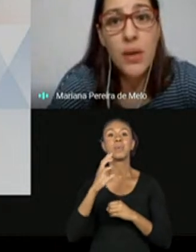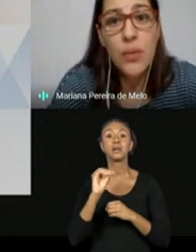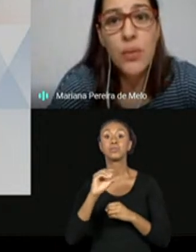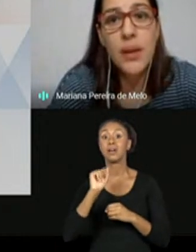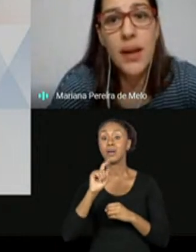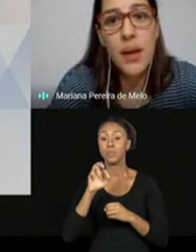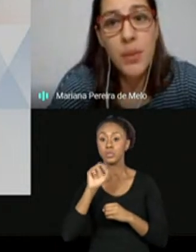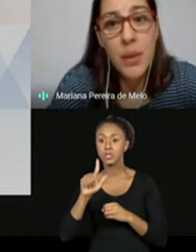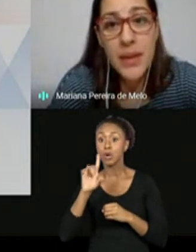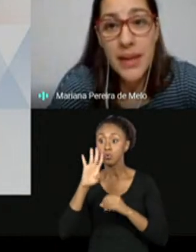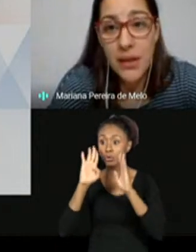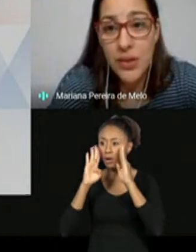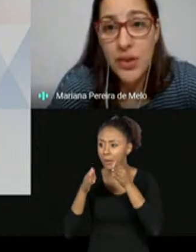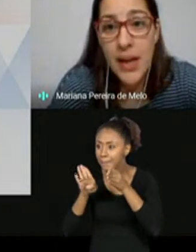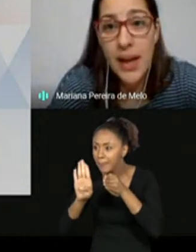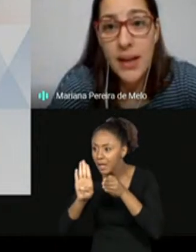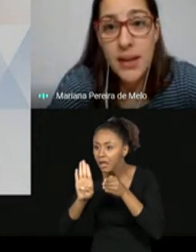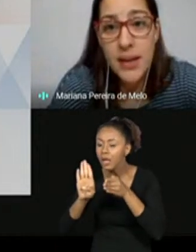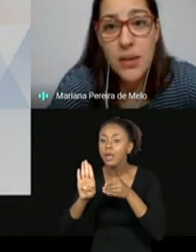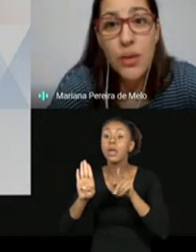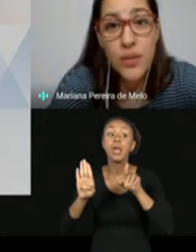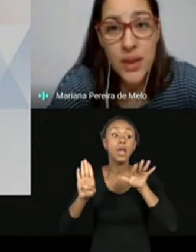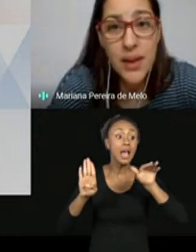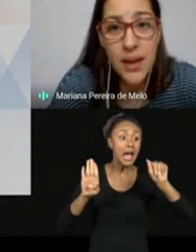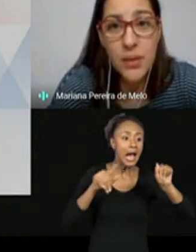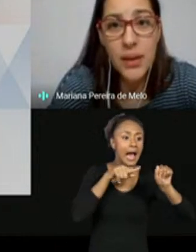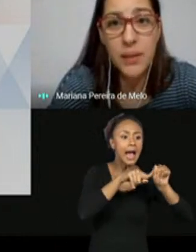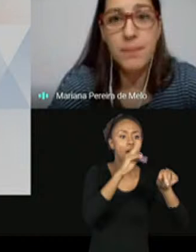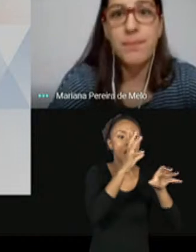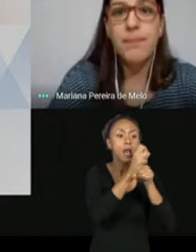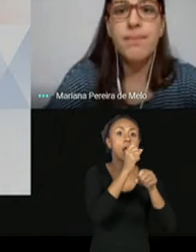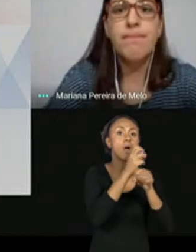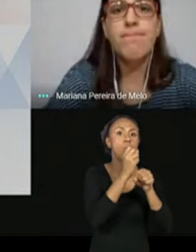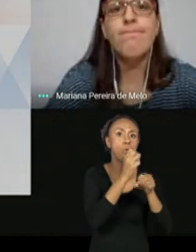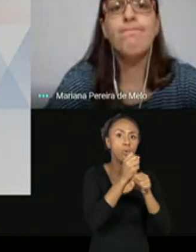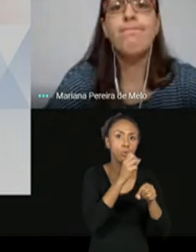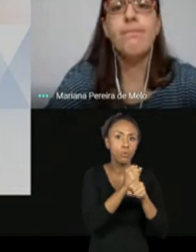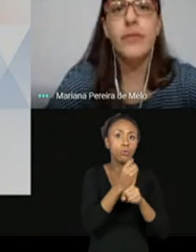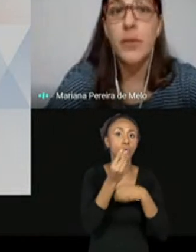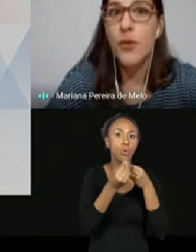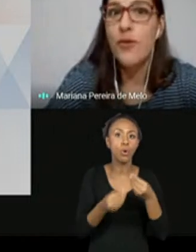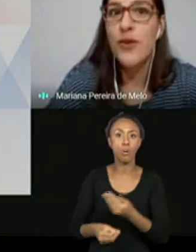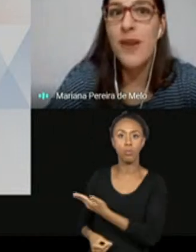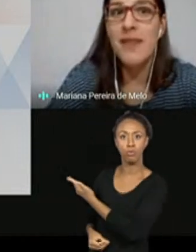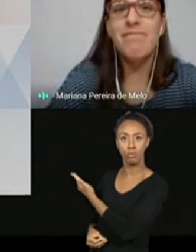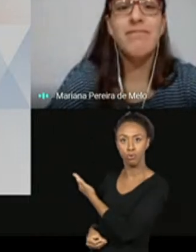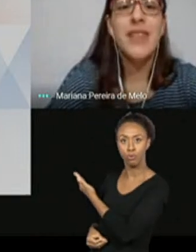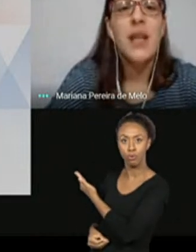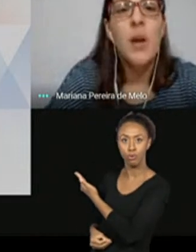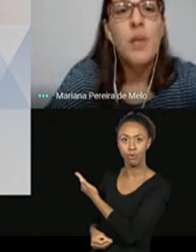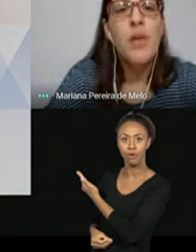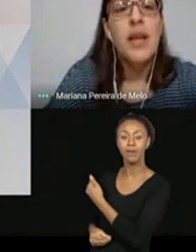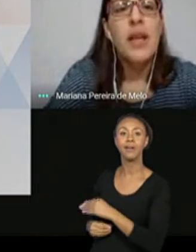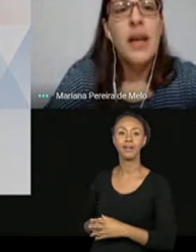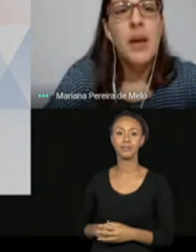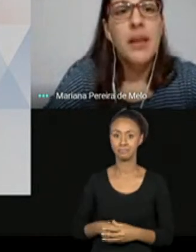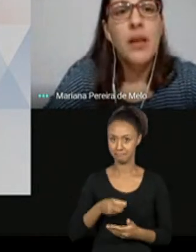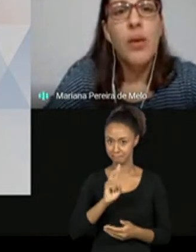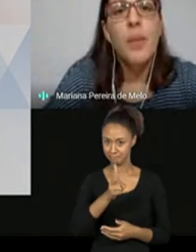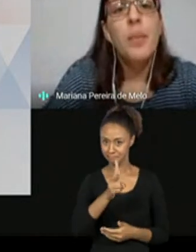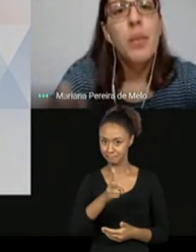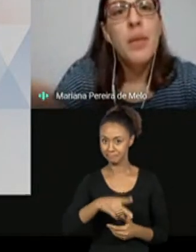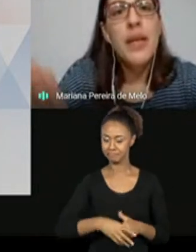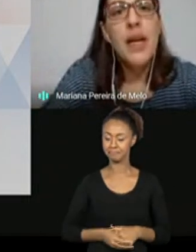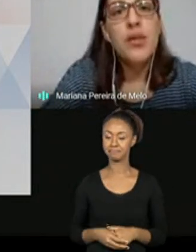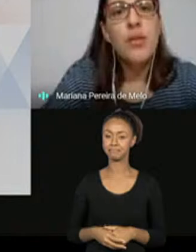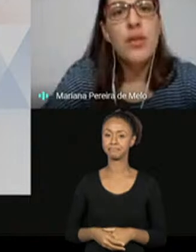e calcula a probabilidade de A nesse novo cenário aqui. Vamos continuar. Então,